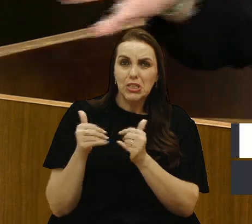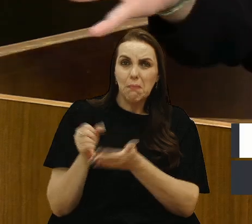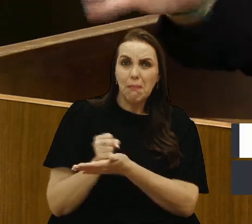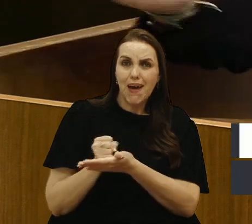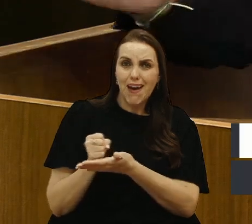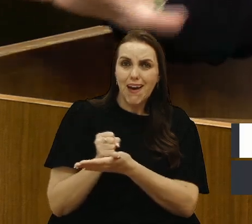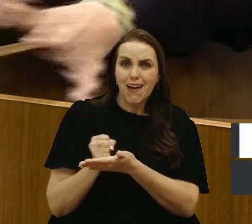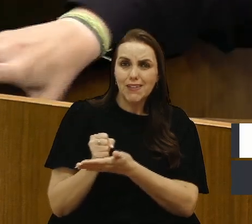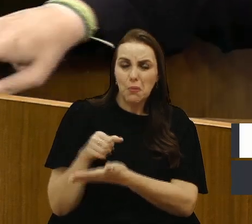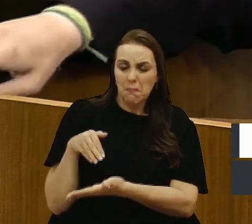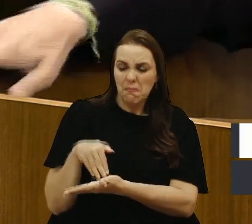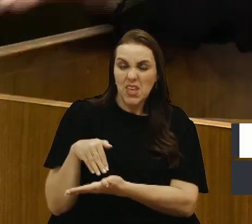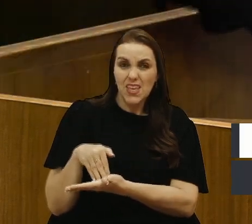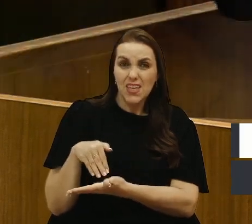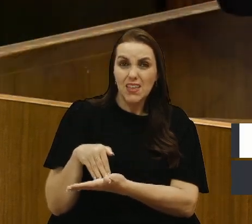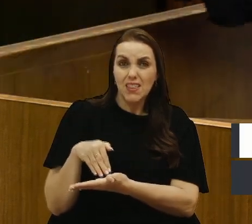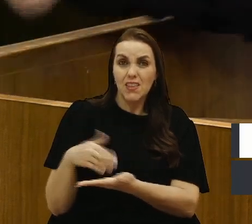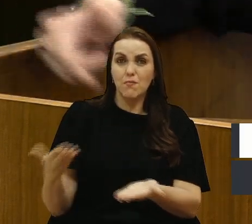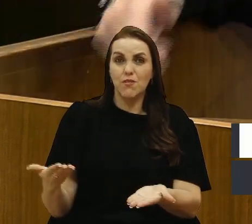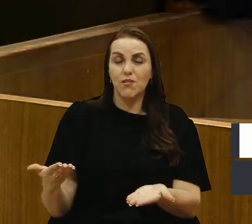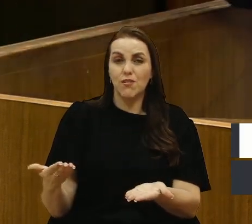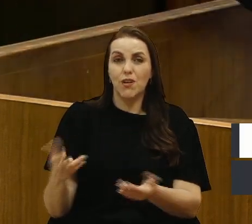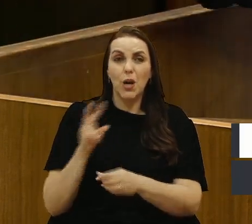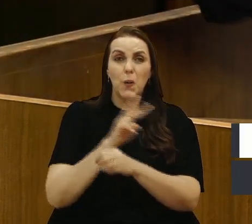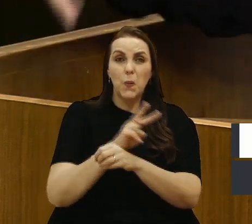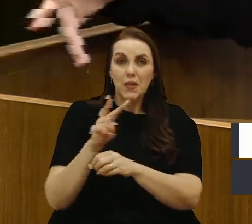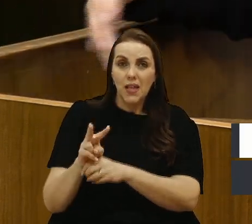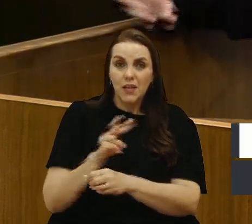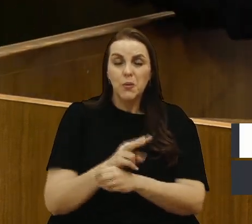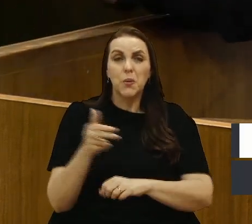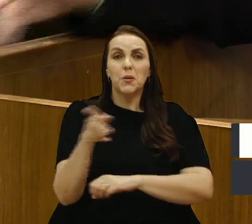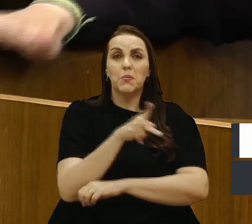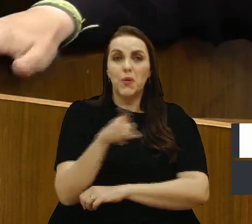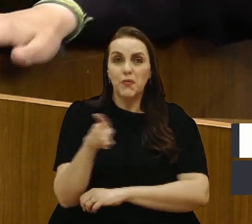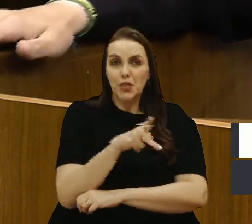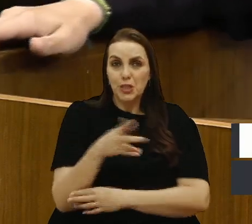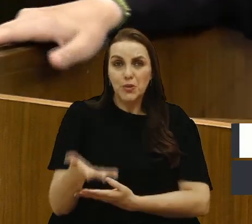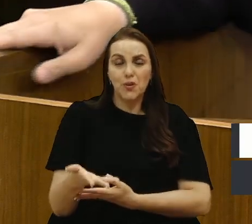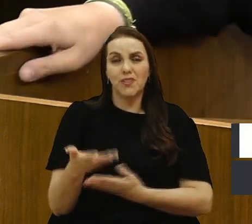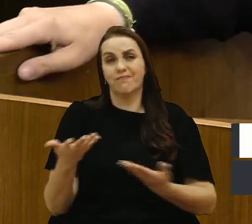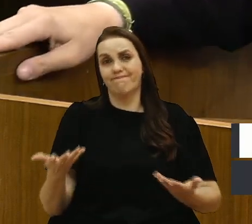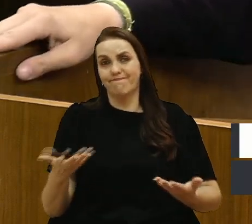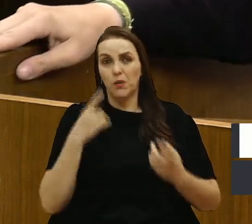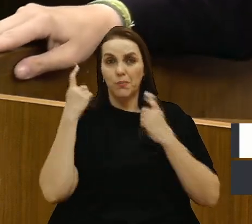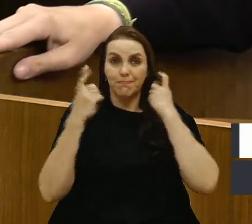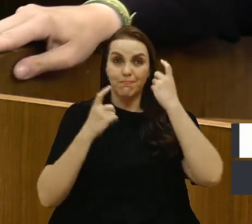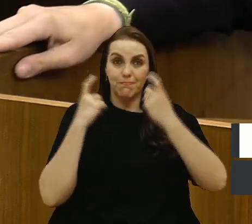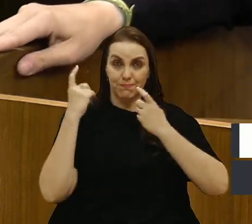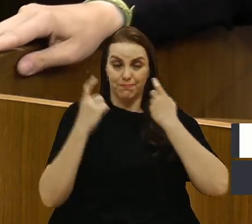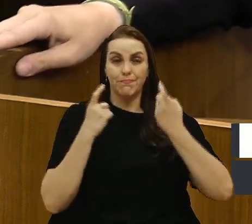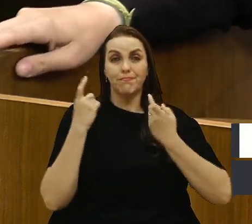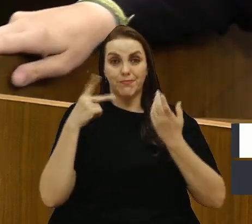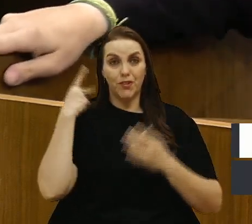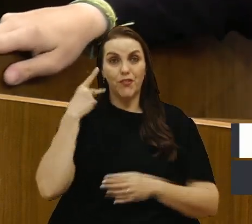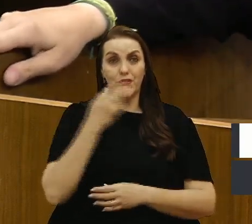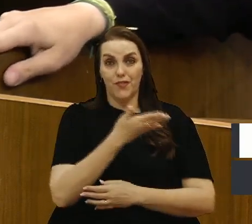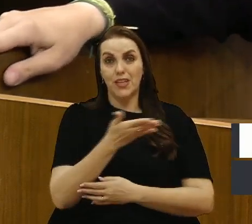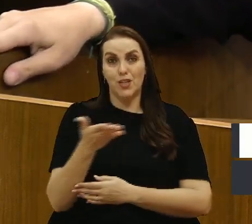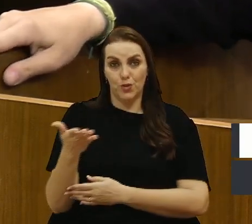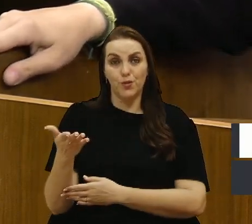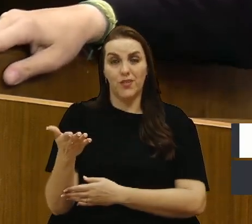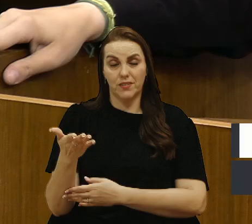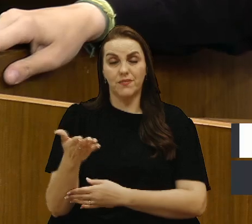o mínimo, não é nem o básico, que são cuidadores, professores. Então, me preocupa, vereadores e vereadoras que falaram